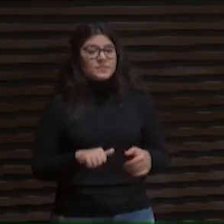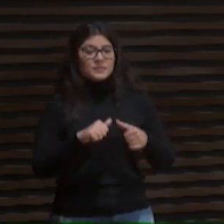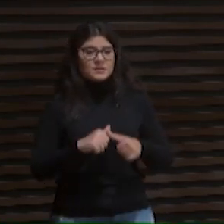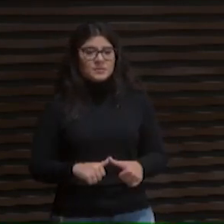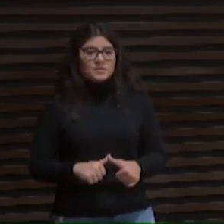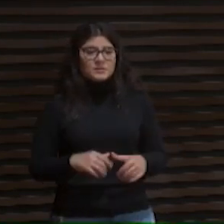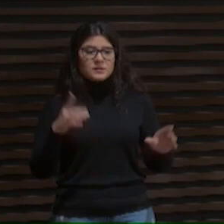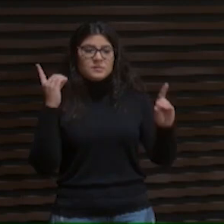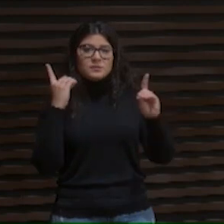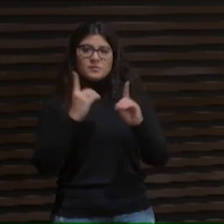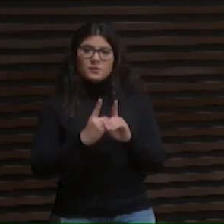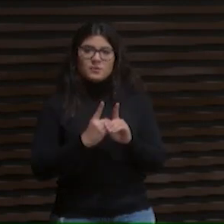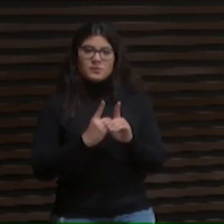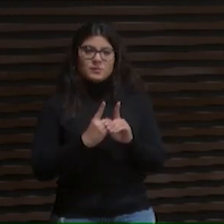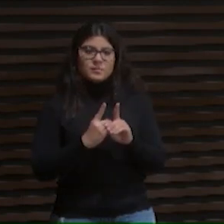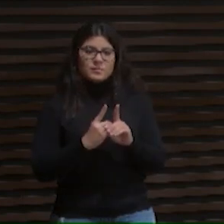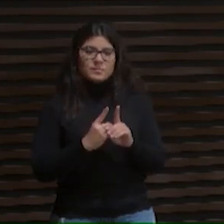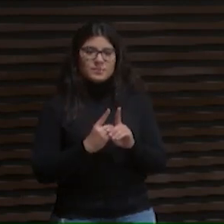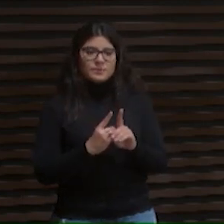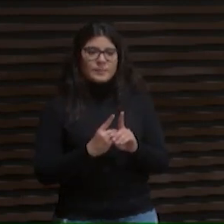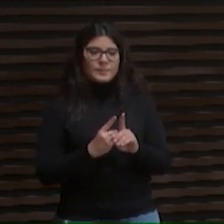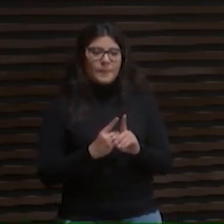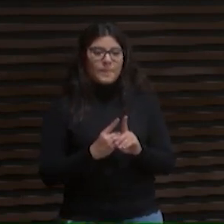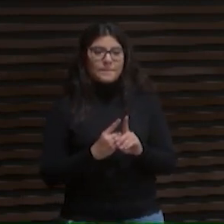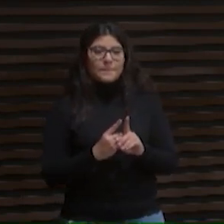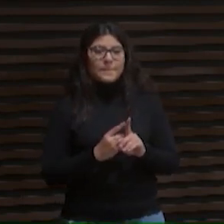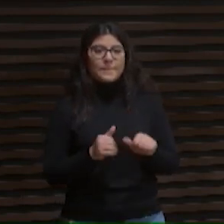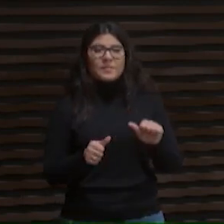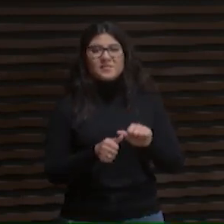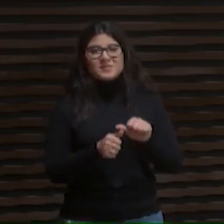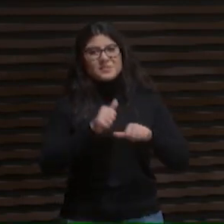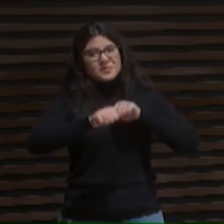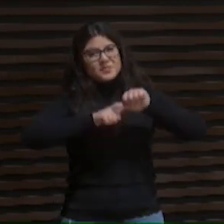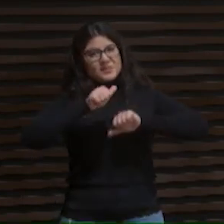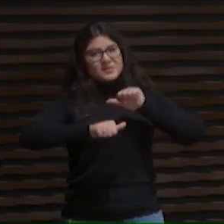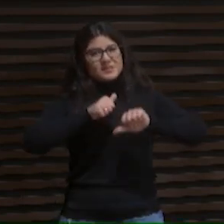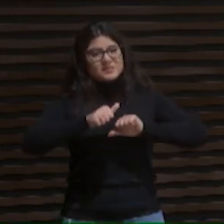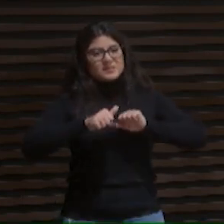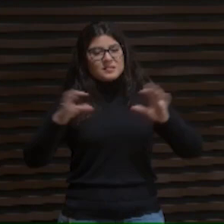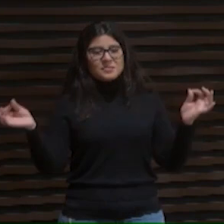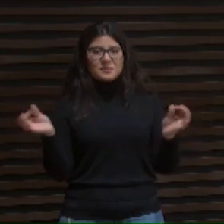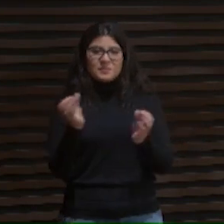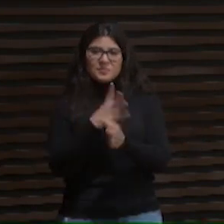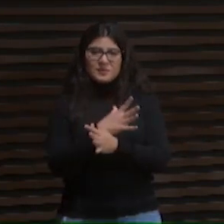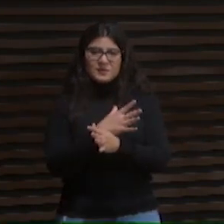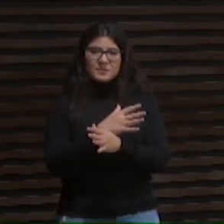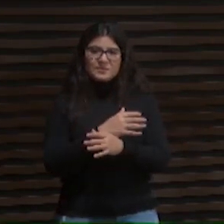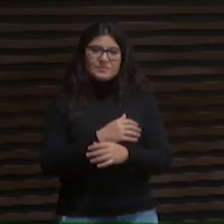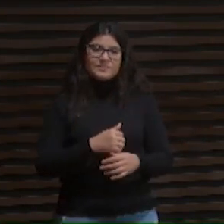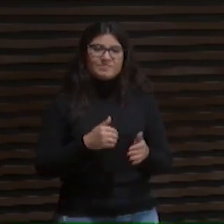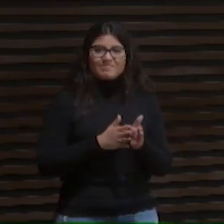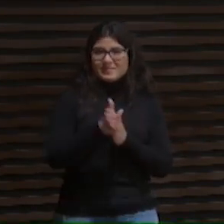Esse encontro, meus irmãos, provoca uma mudança completa de rota.